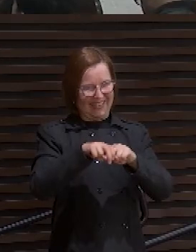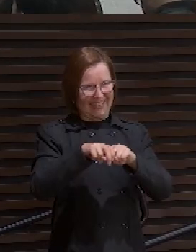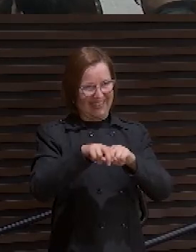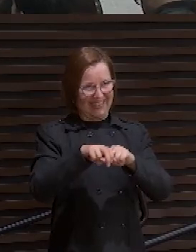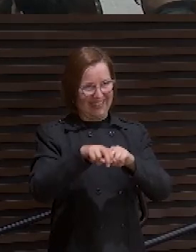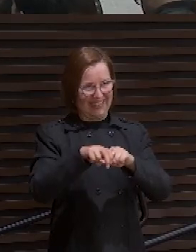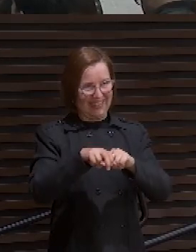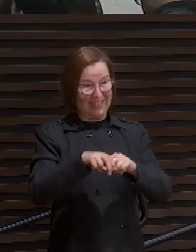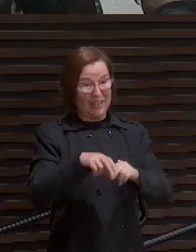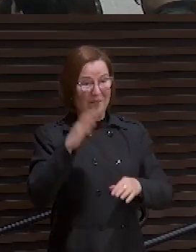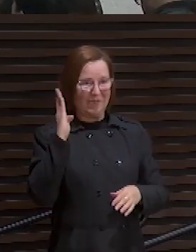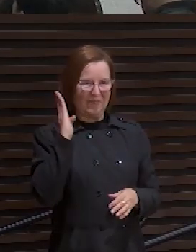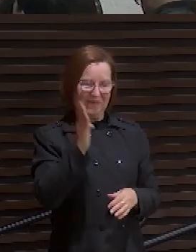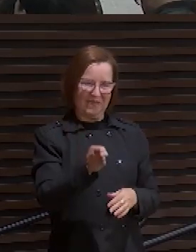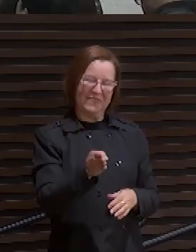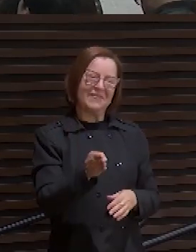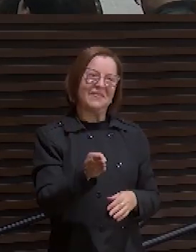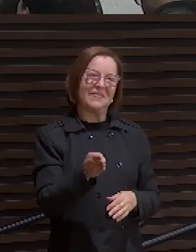O essencial